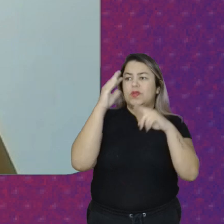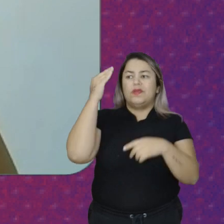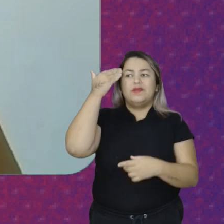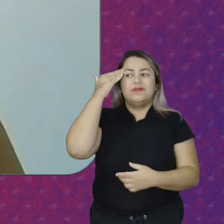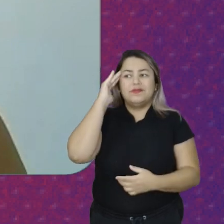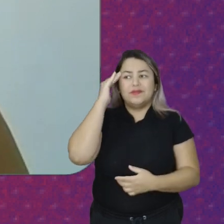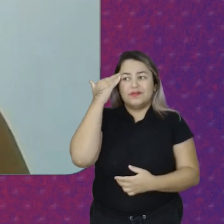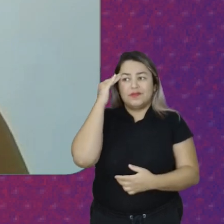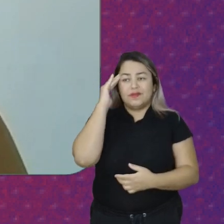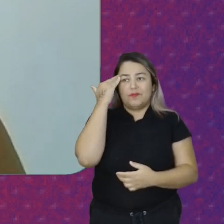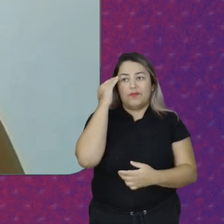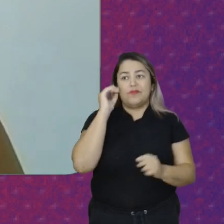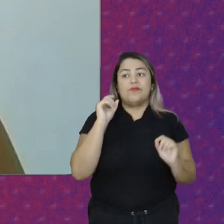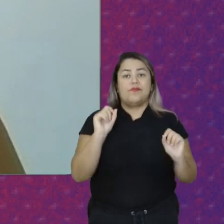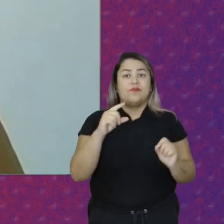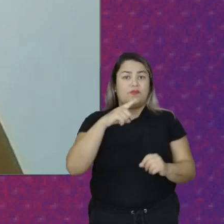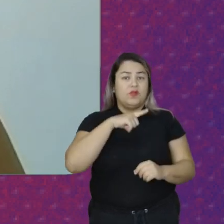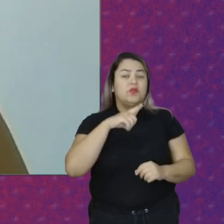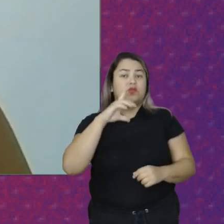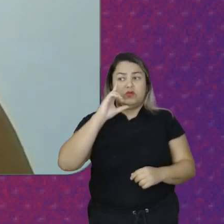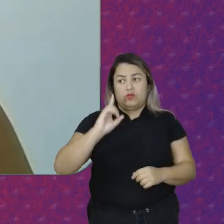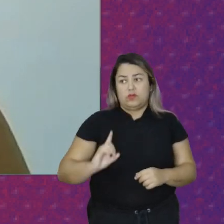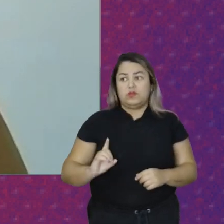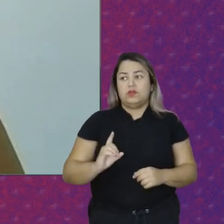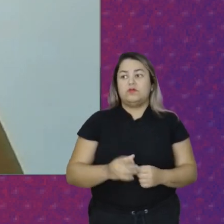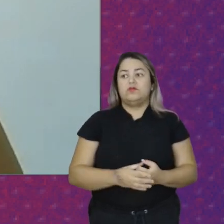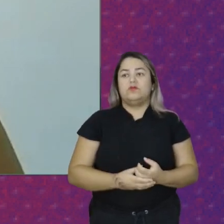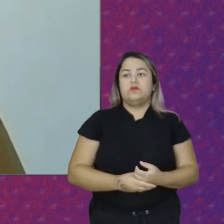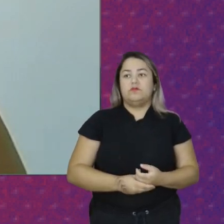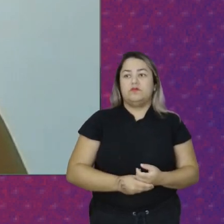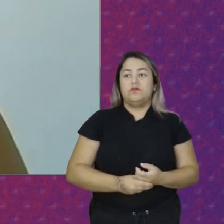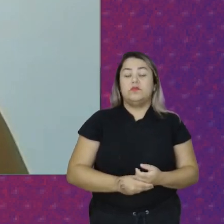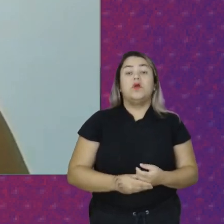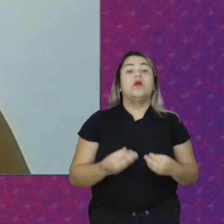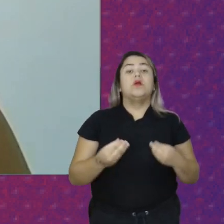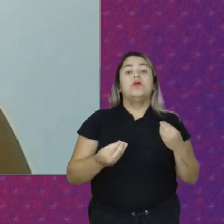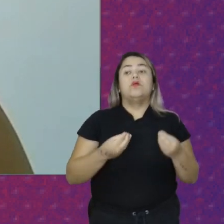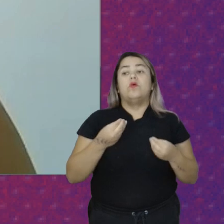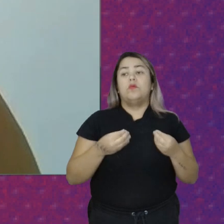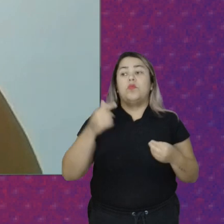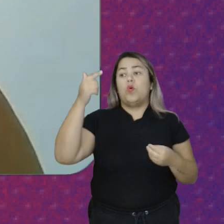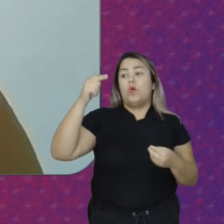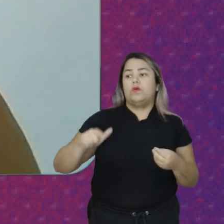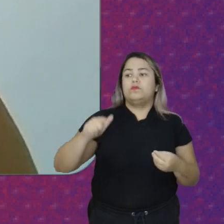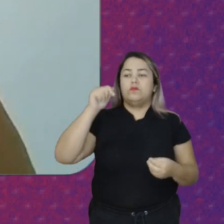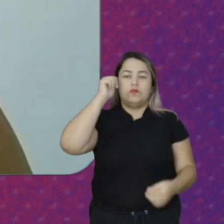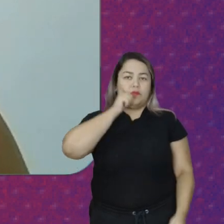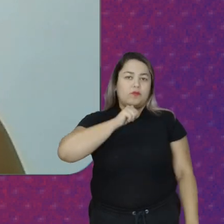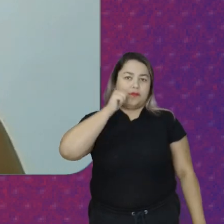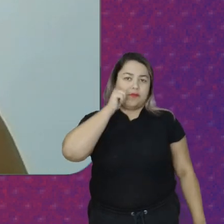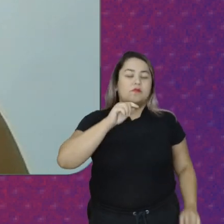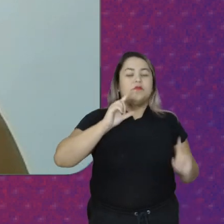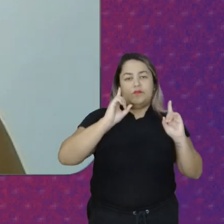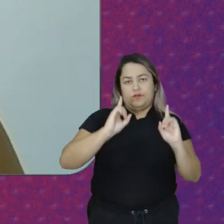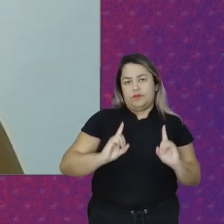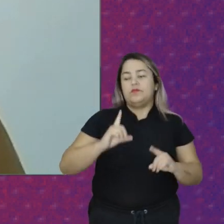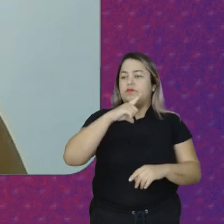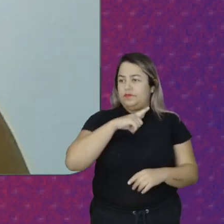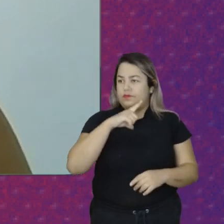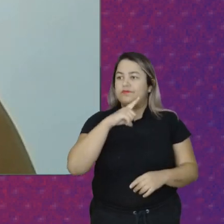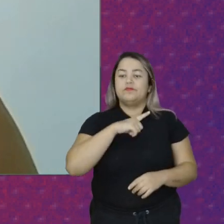entender, né, que tinha direitos. E como ela, muitas outras mulheres com deficiência vivem na